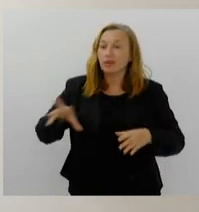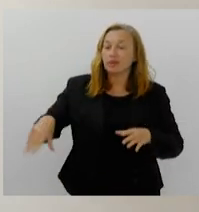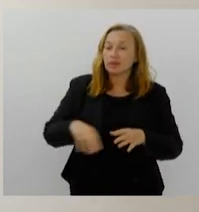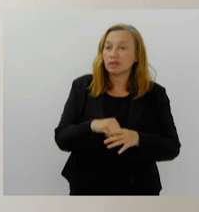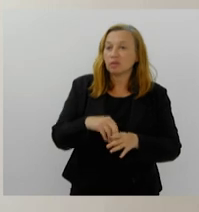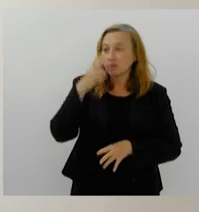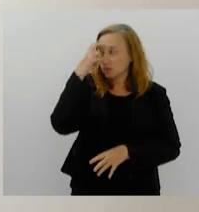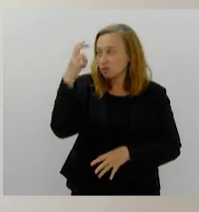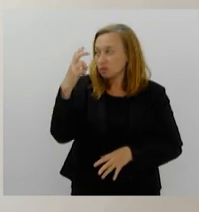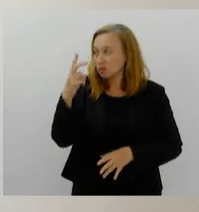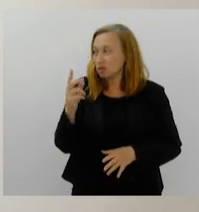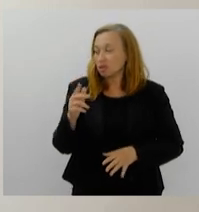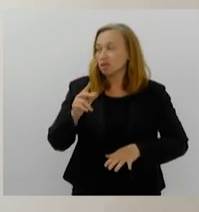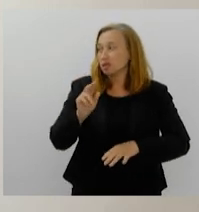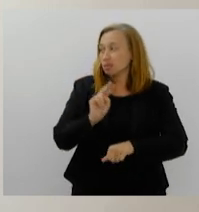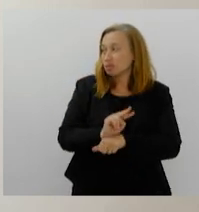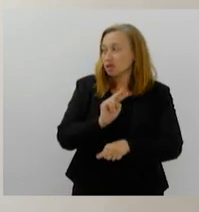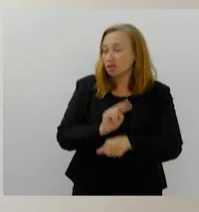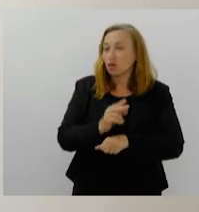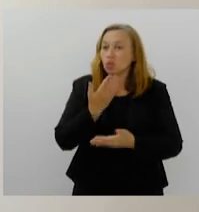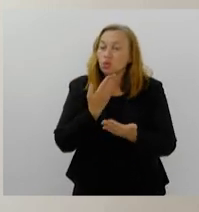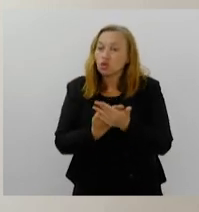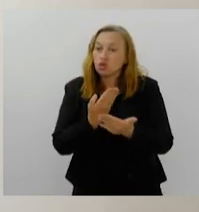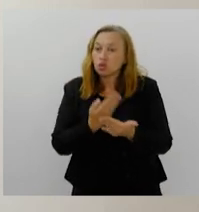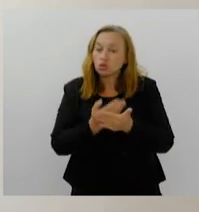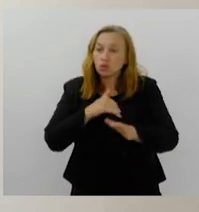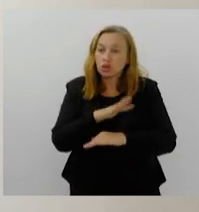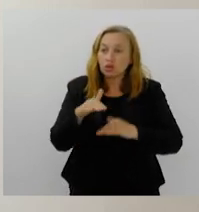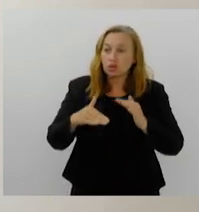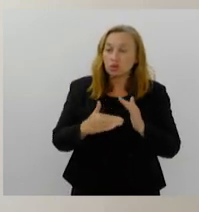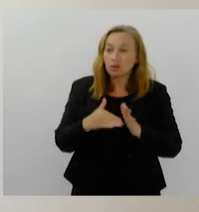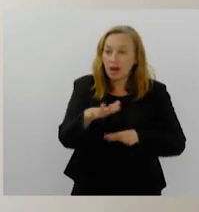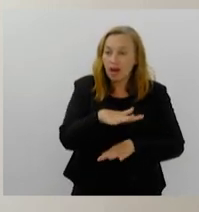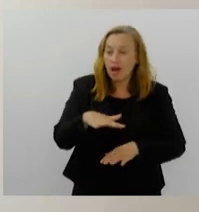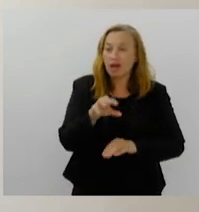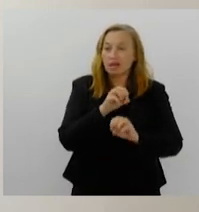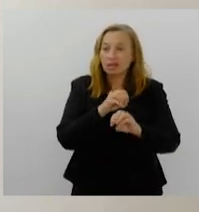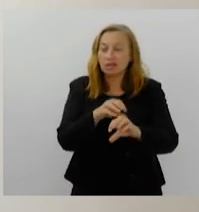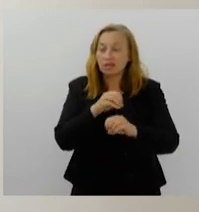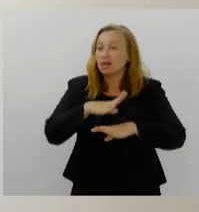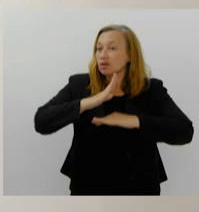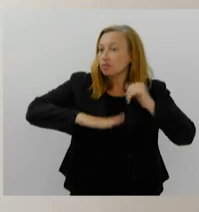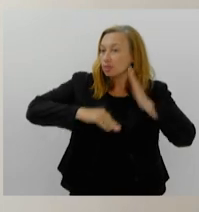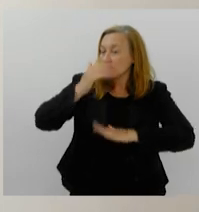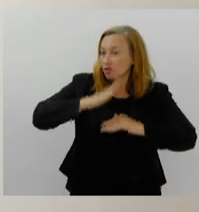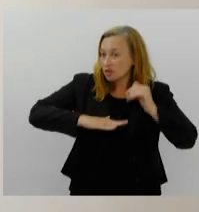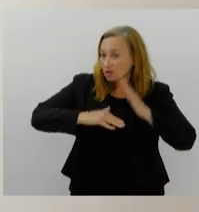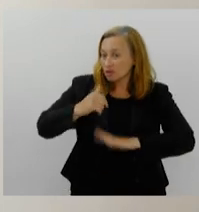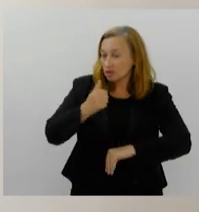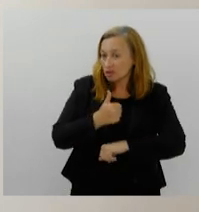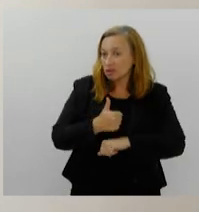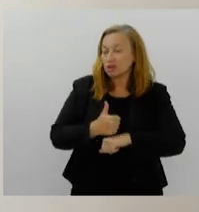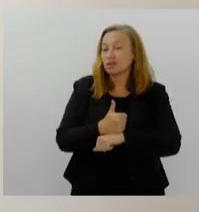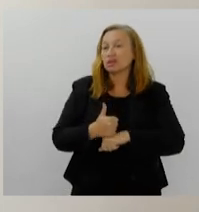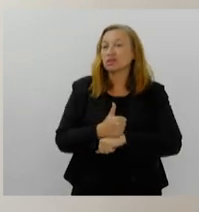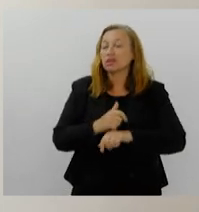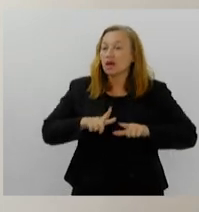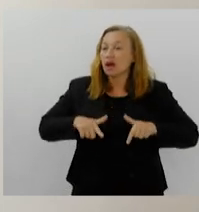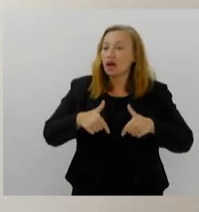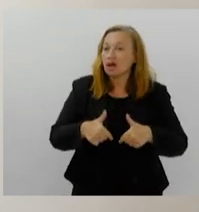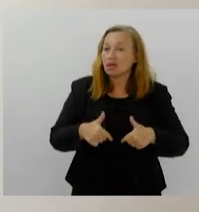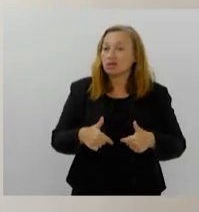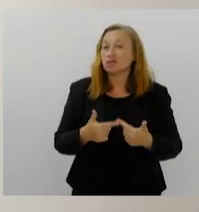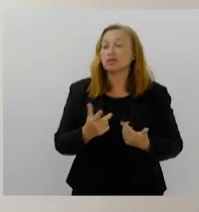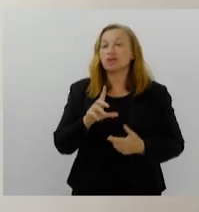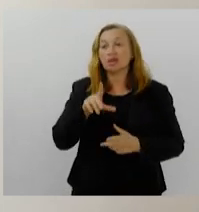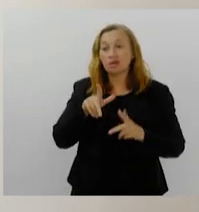de prevenção exige estudo em todos os níveis de ensino. Profissionais de SST atuam em cooperação, como fez